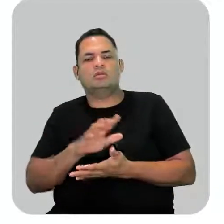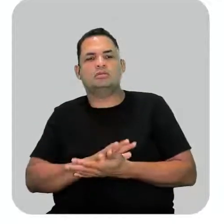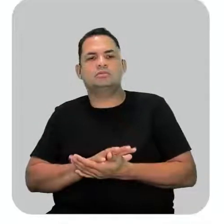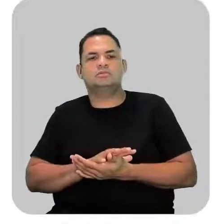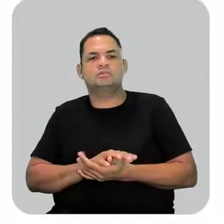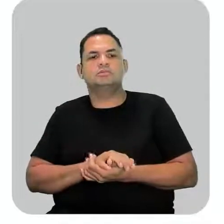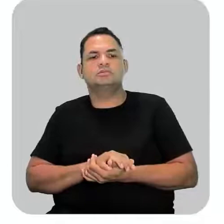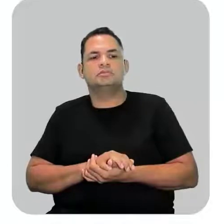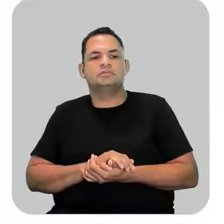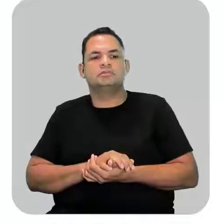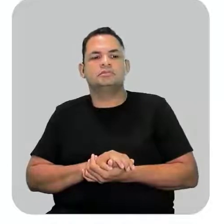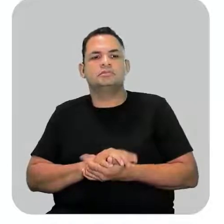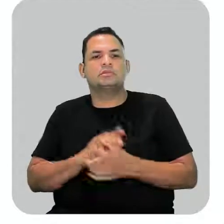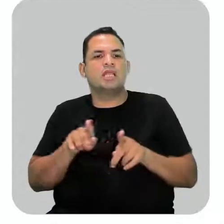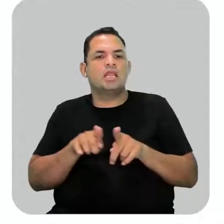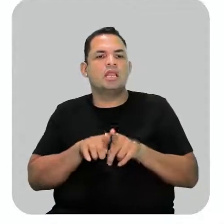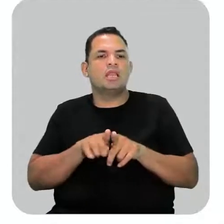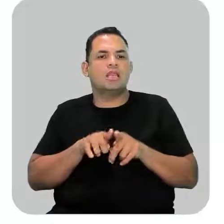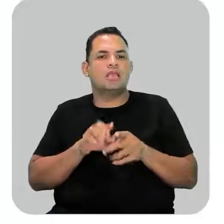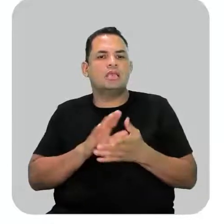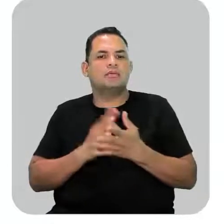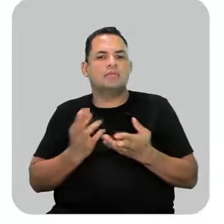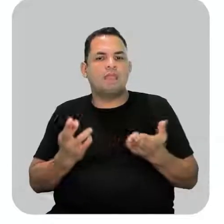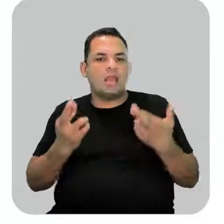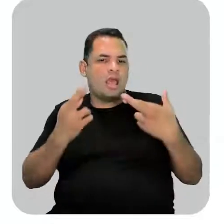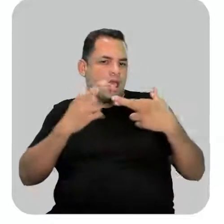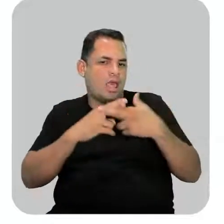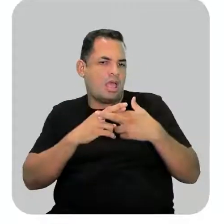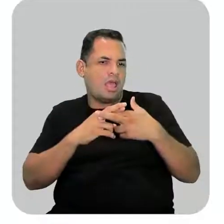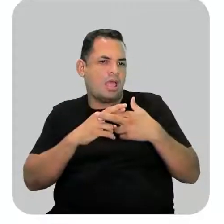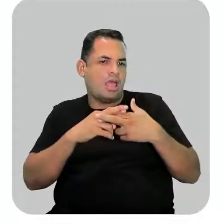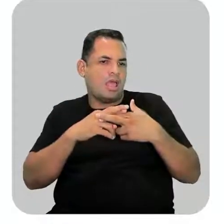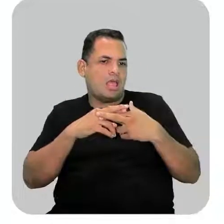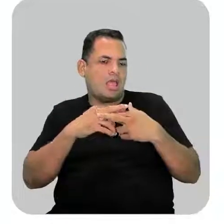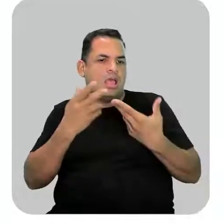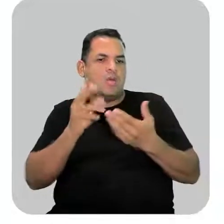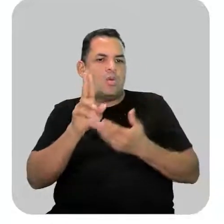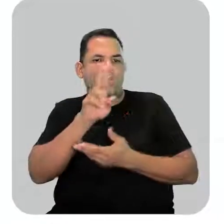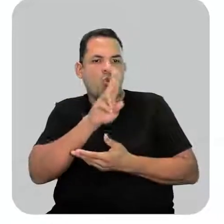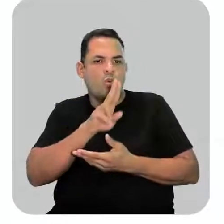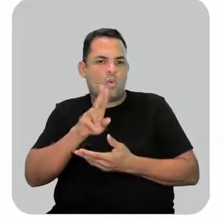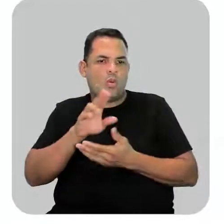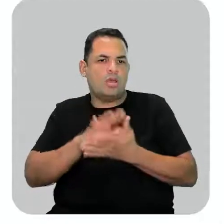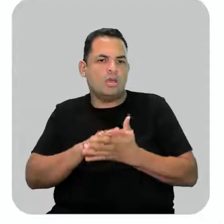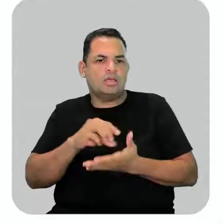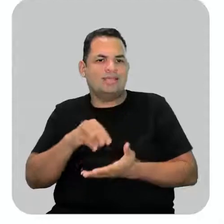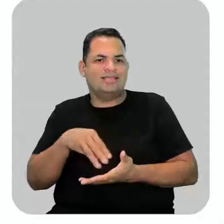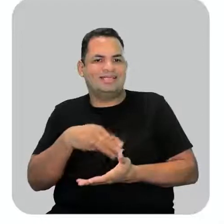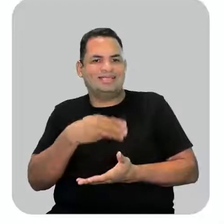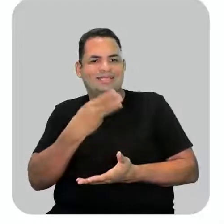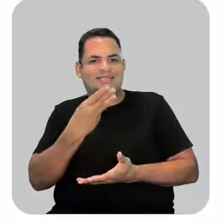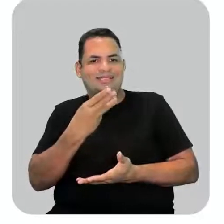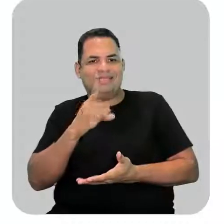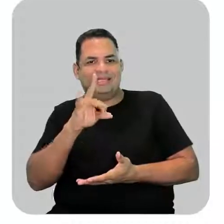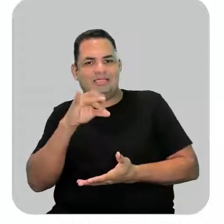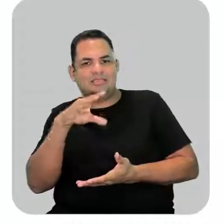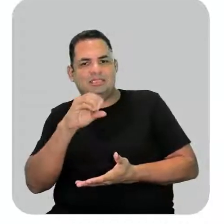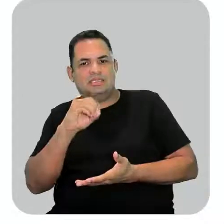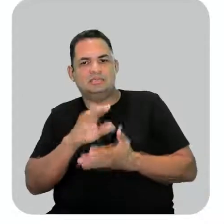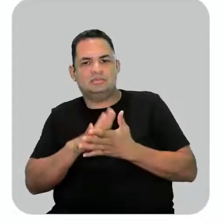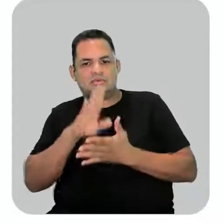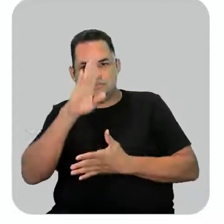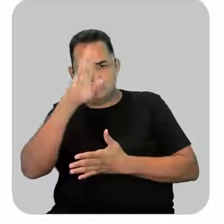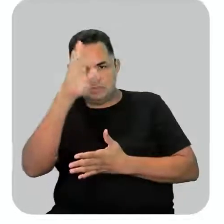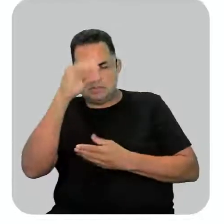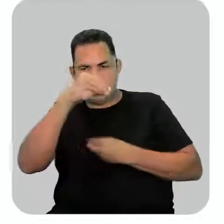é um triálcool, ele é formado a partir da reação que utilizam triglicerídeos como principais